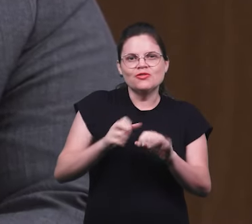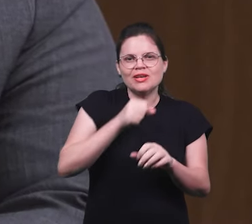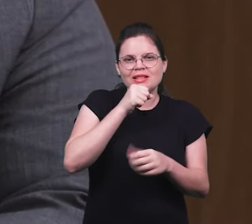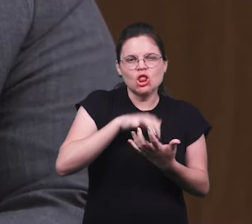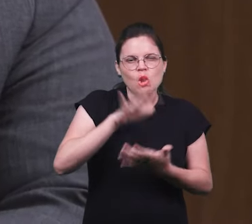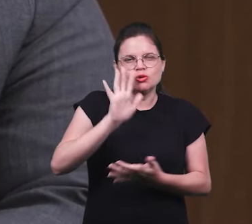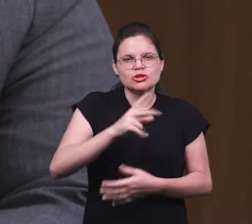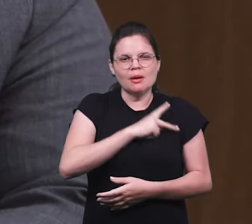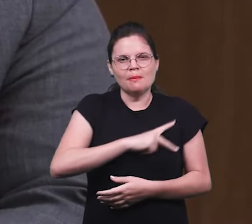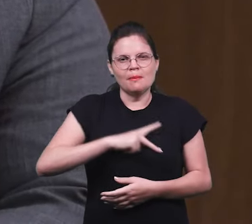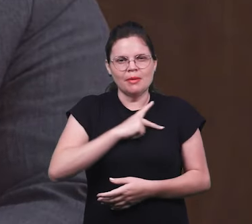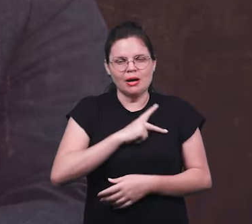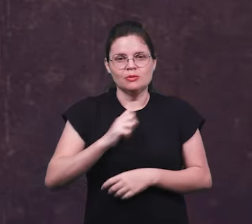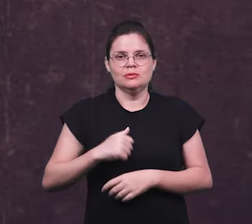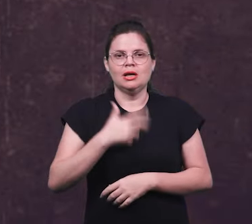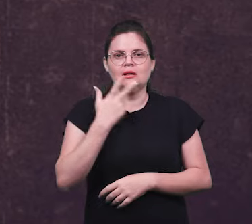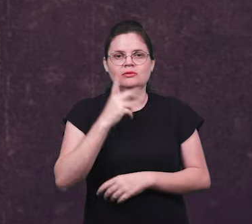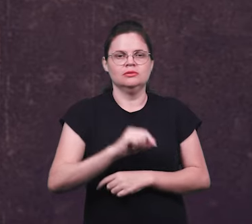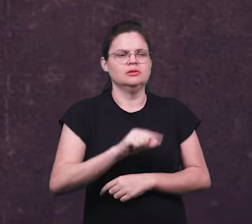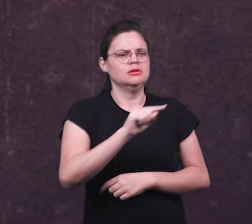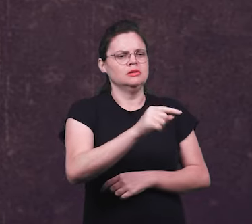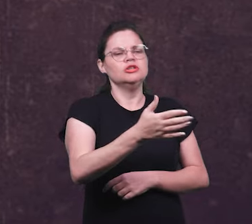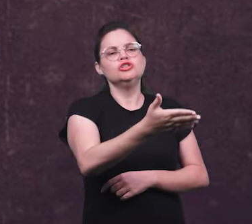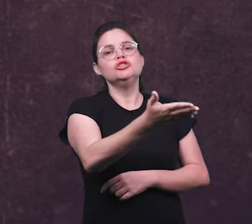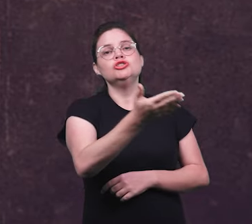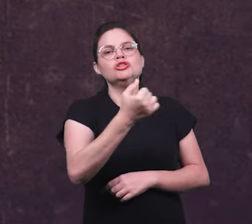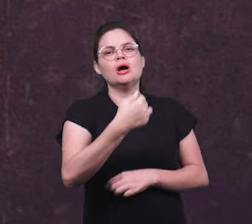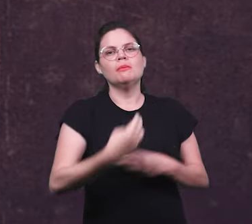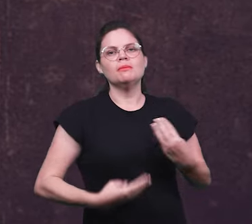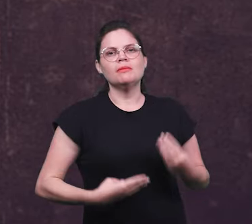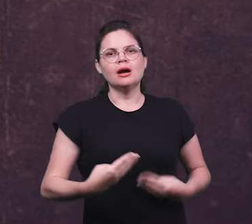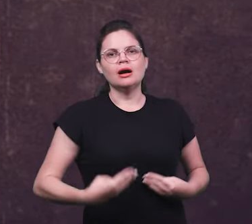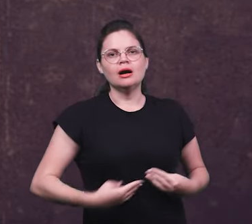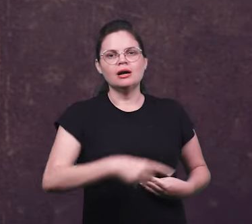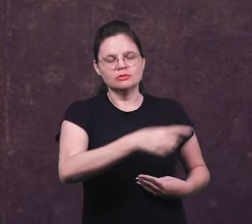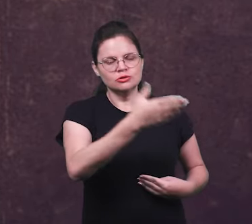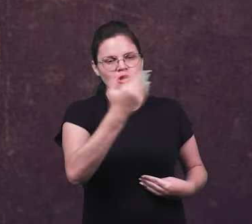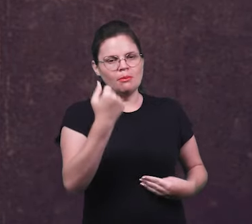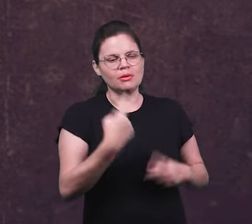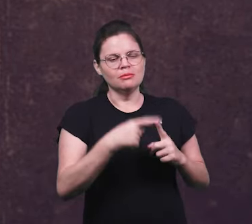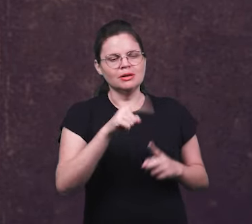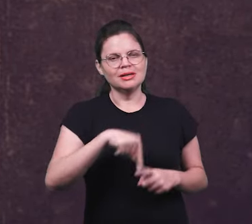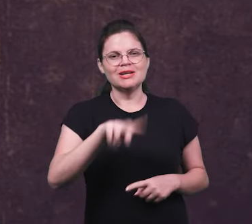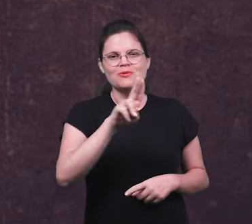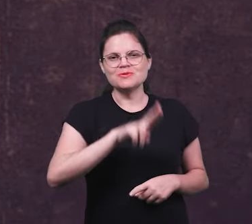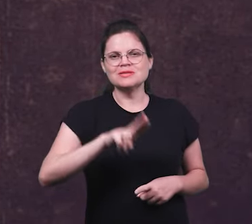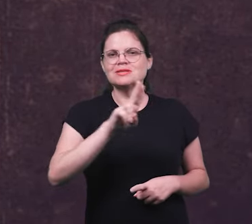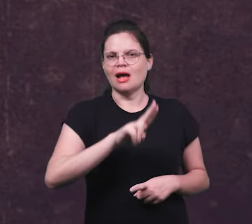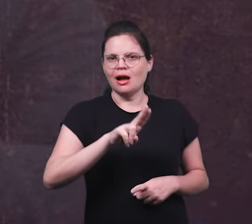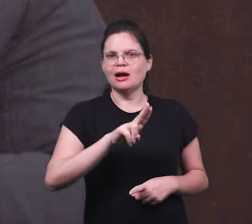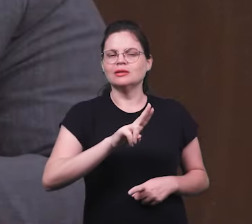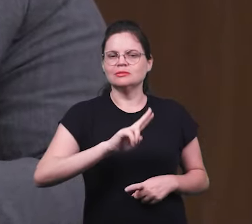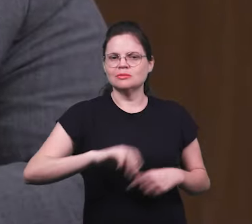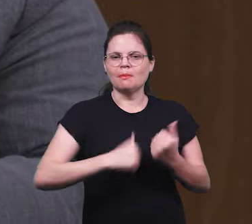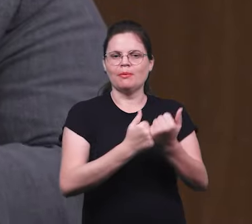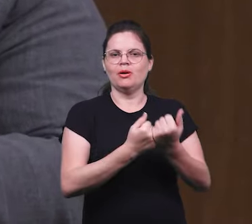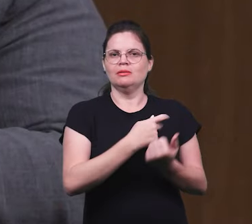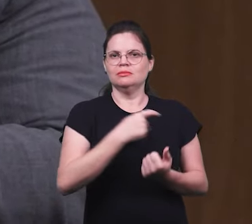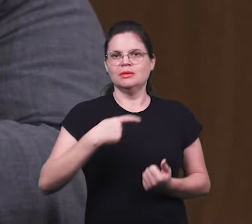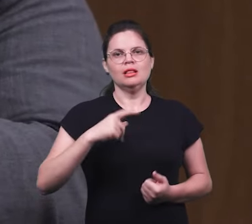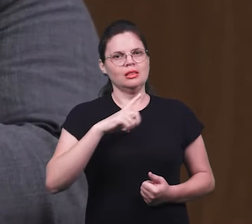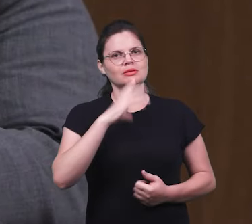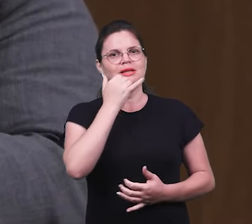a Timóteo, ele fala: traze-me João Marcos, porque ele é muito útil para o ministério. Né? Então houve perdão,